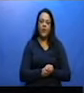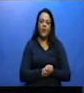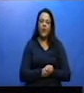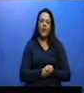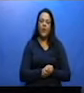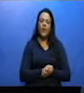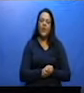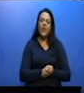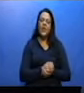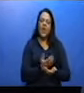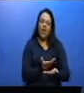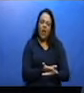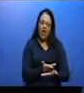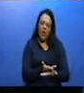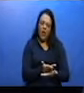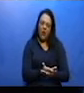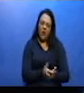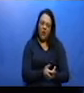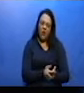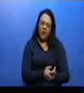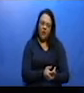aula, nós vamos estudar